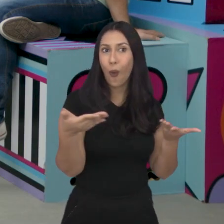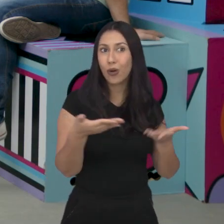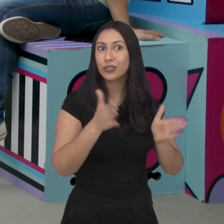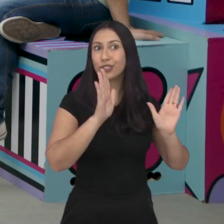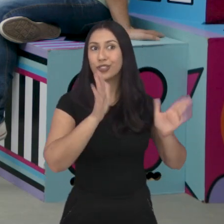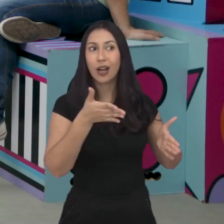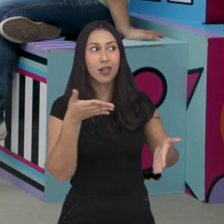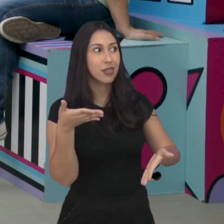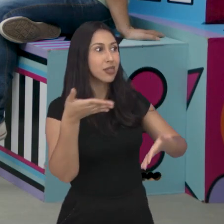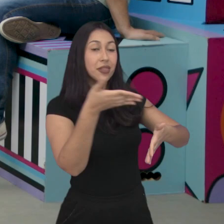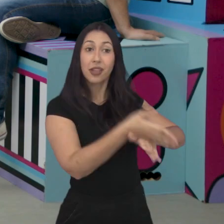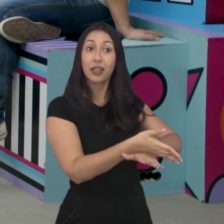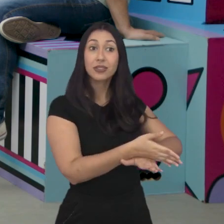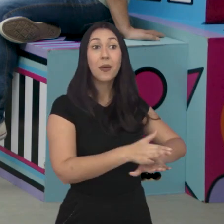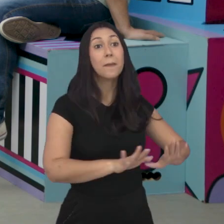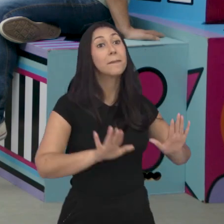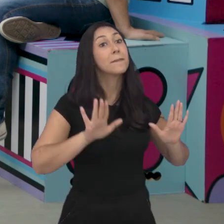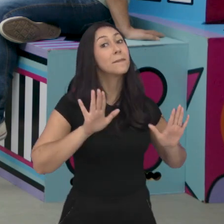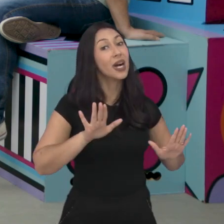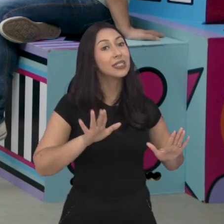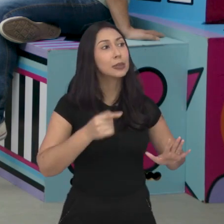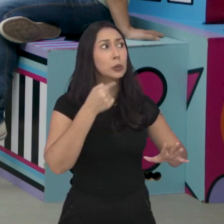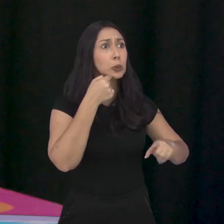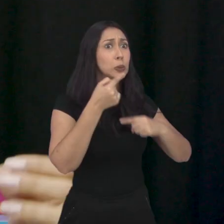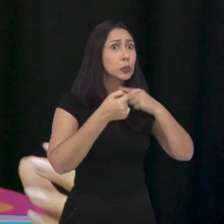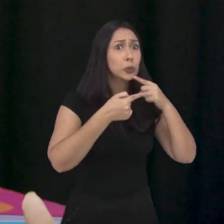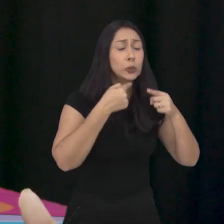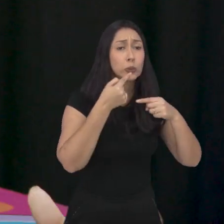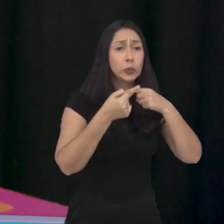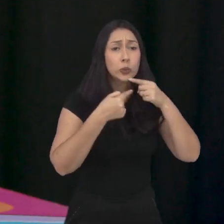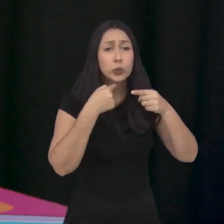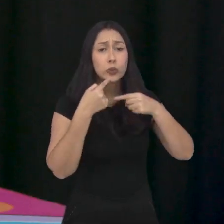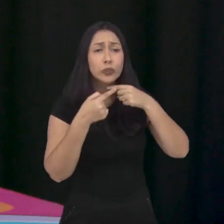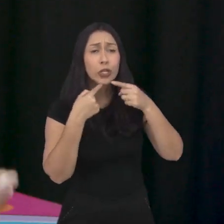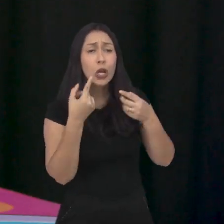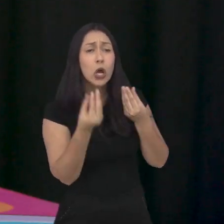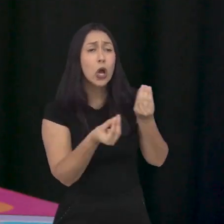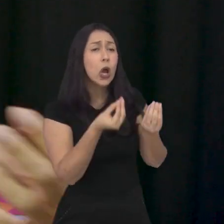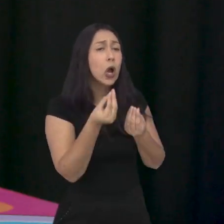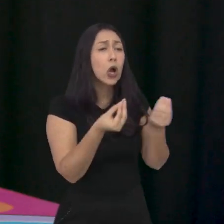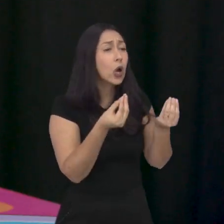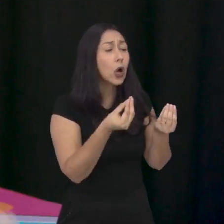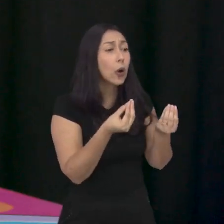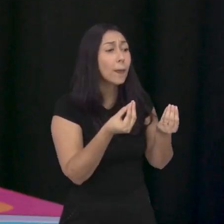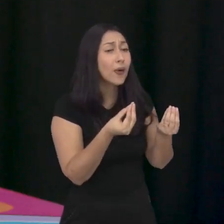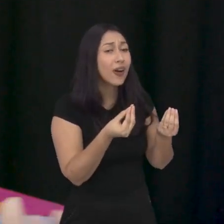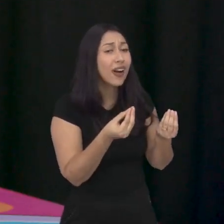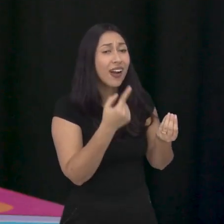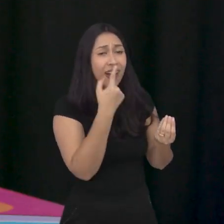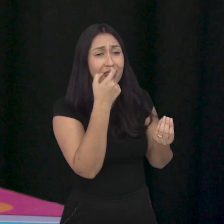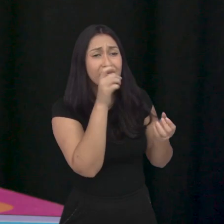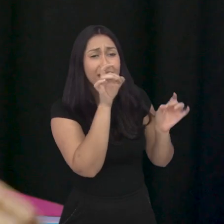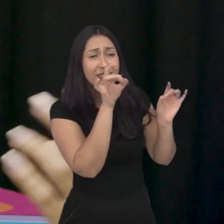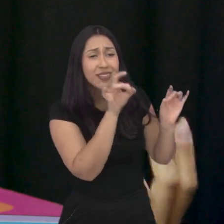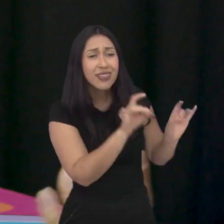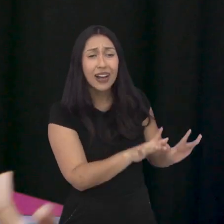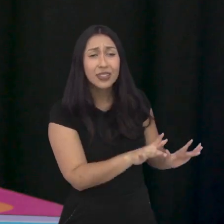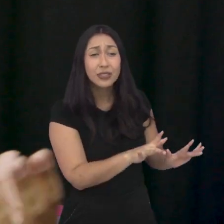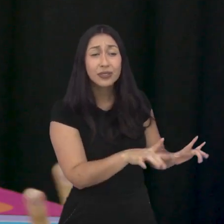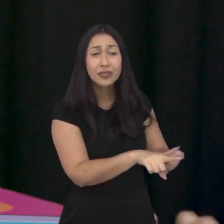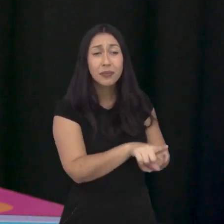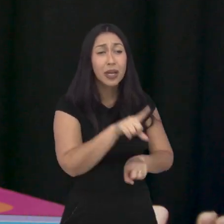hoje a gente tem acesso. Mesmo assim, existem muitas dúvidas sobre de que maneira eu descartar o meu lixo, e